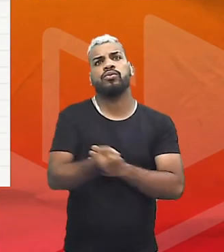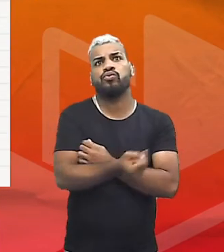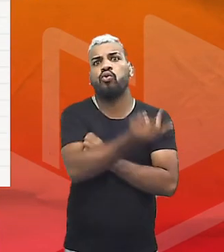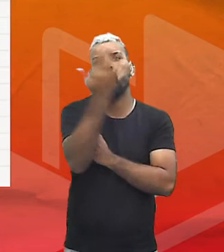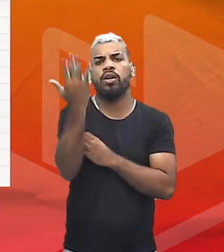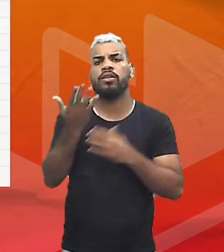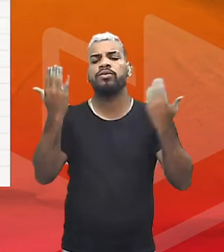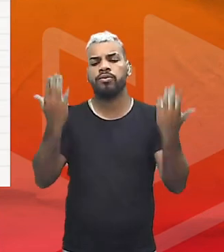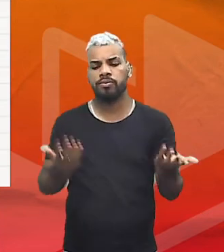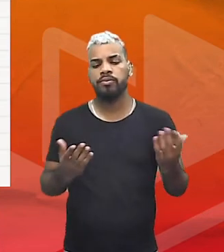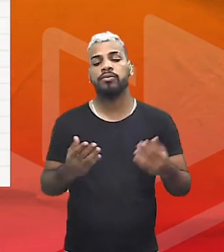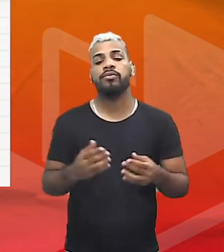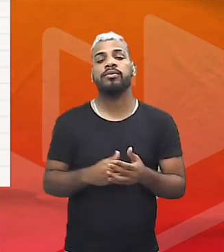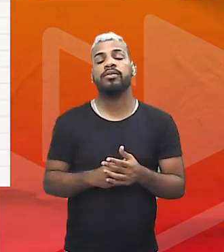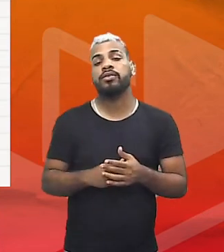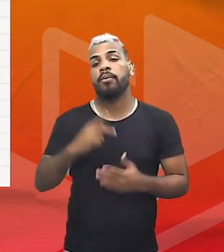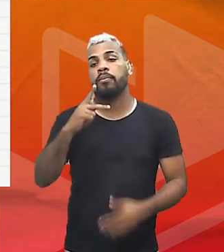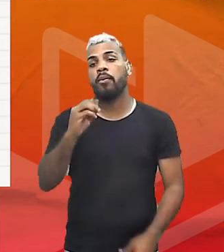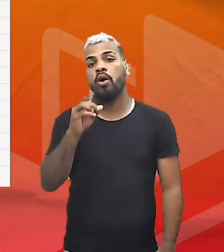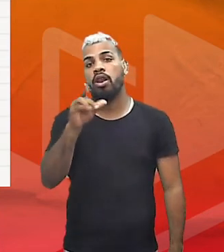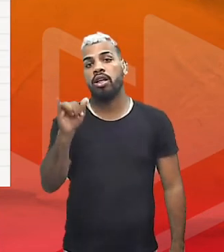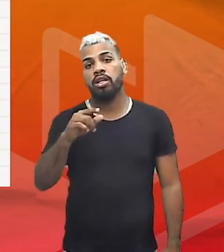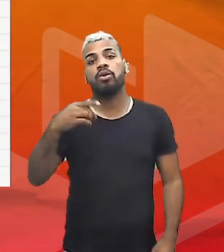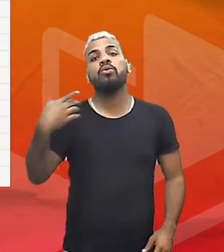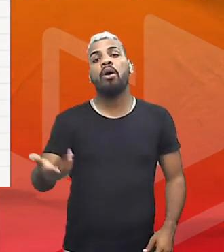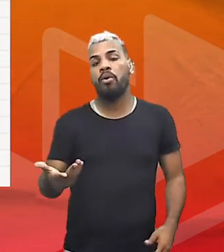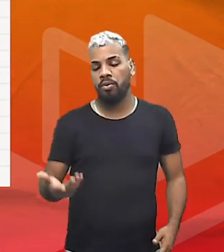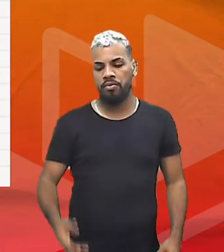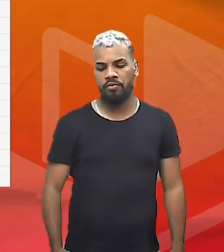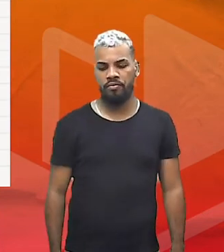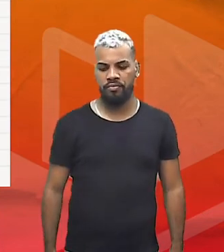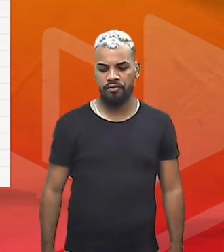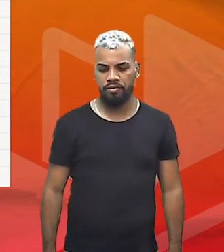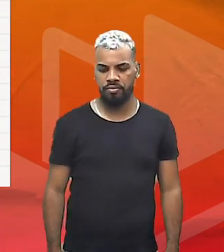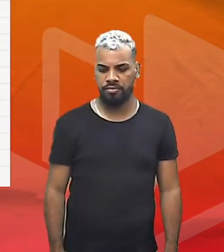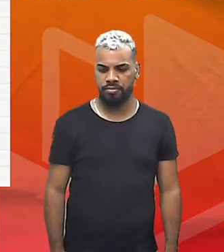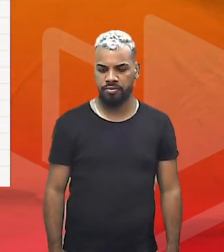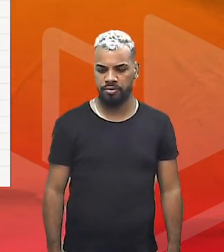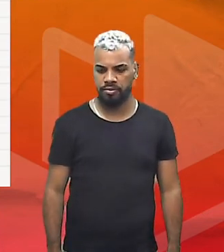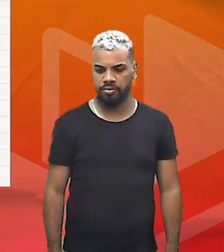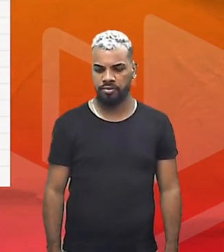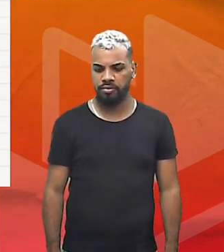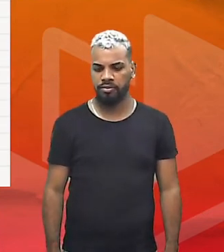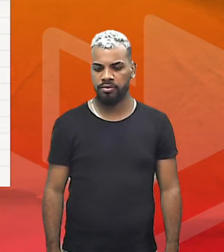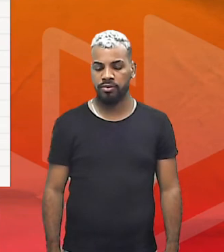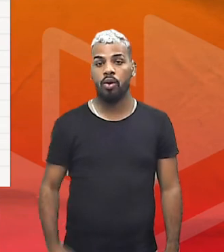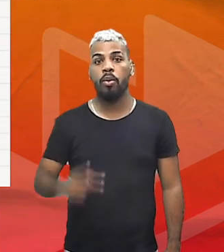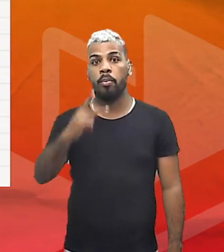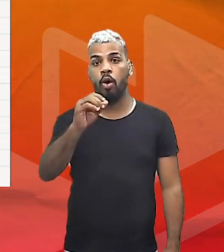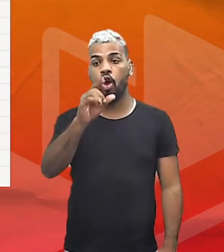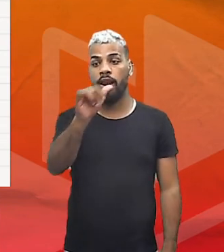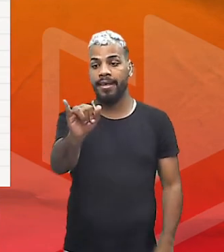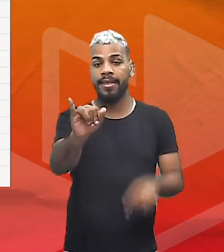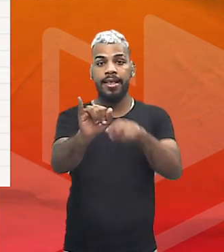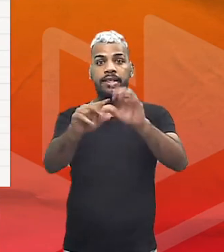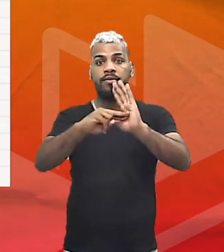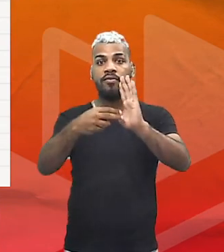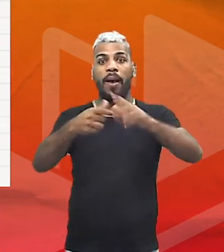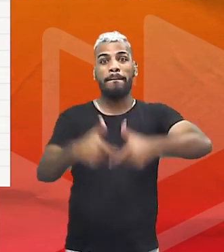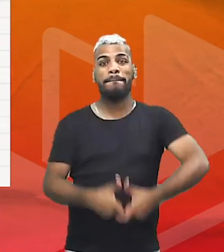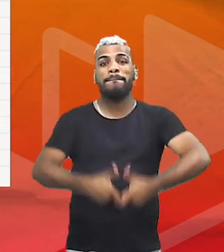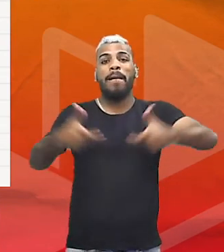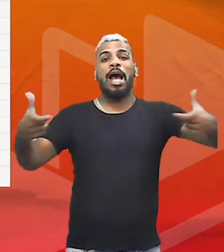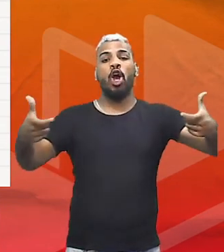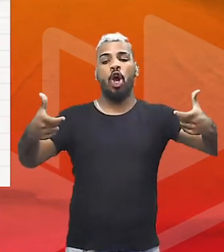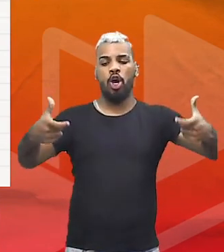e quem são os políticos e quem são os principais que vocês vão ter que dar conta é aqui ó que